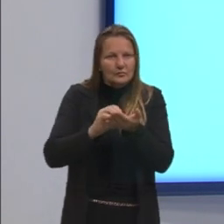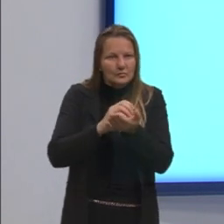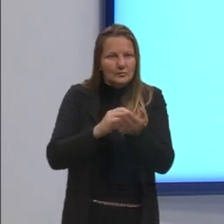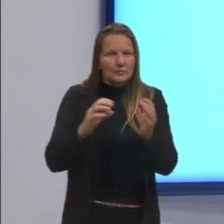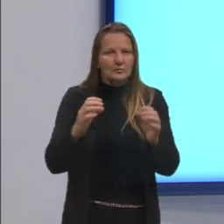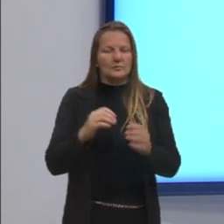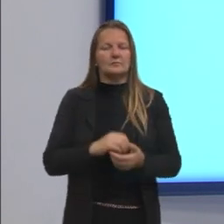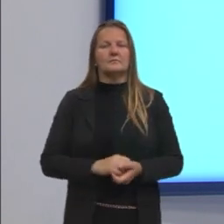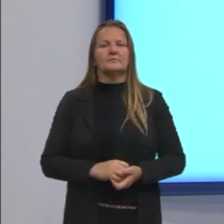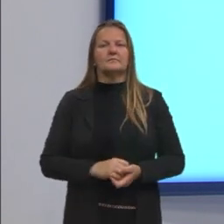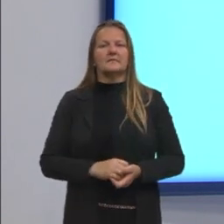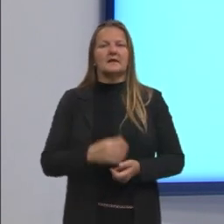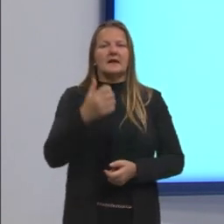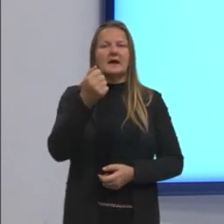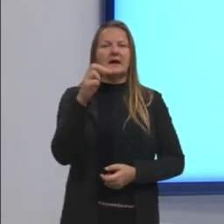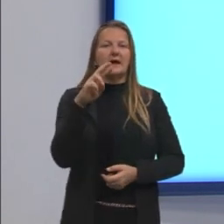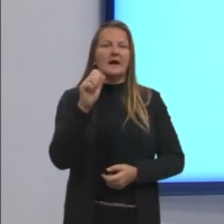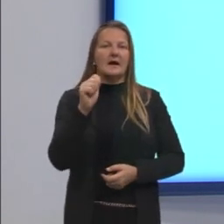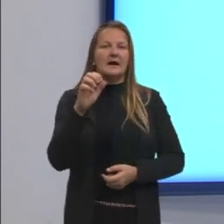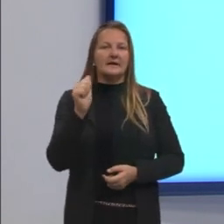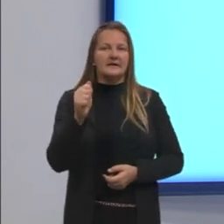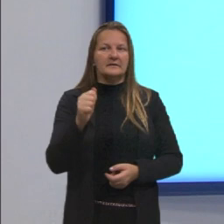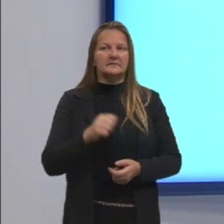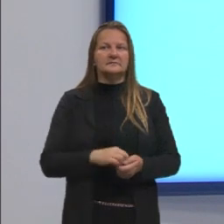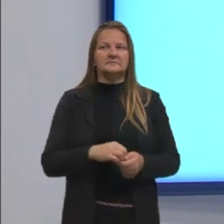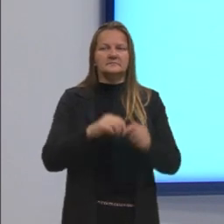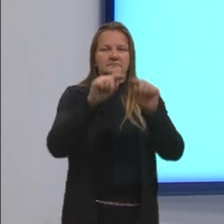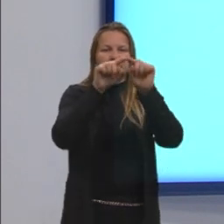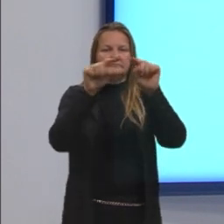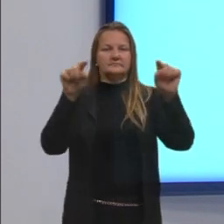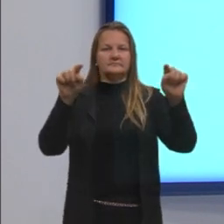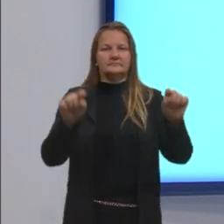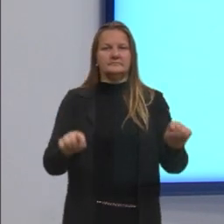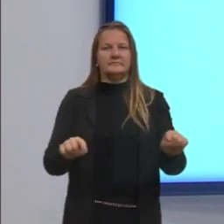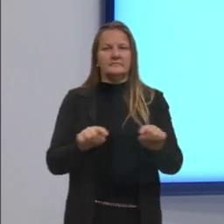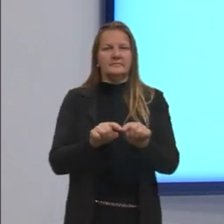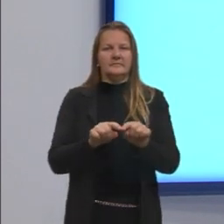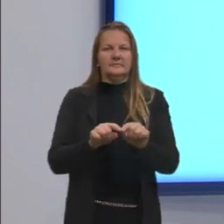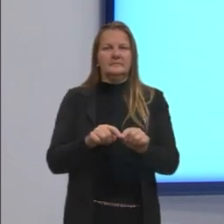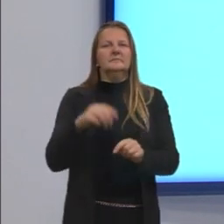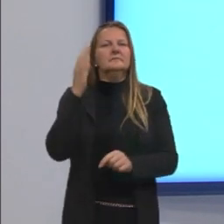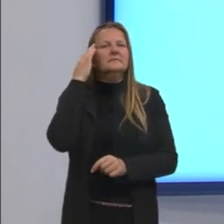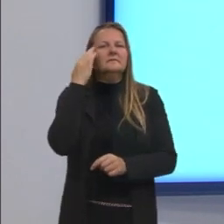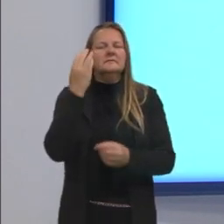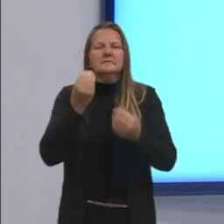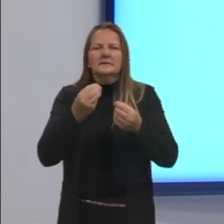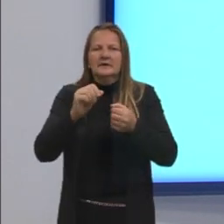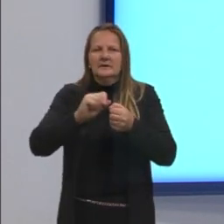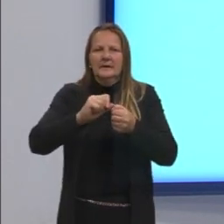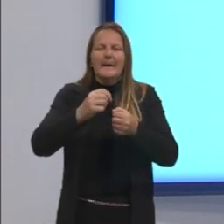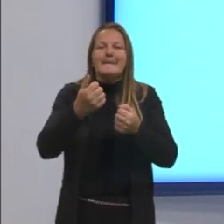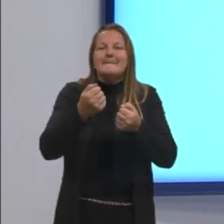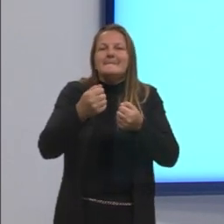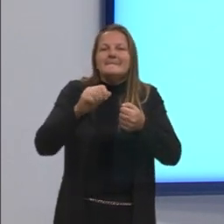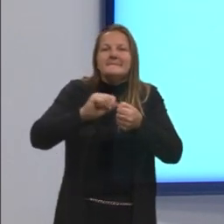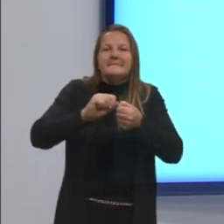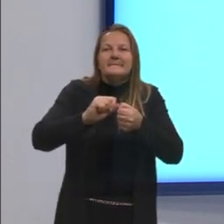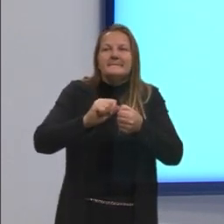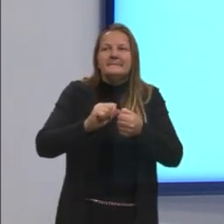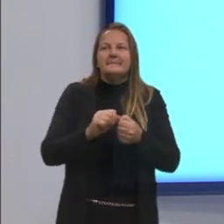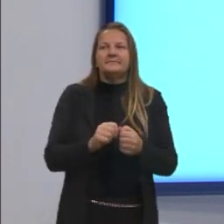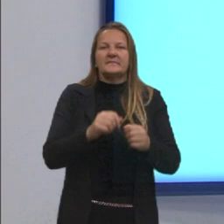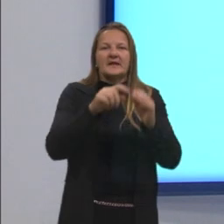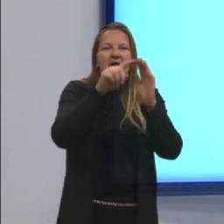nós falamos em área a primeira figura é um quadrado e nós sabemos que a área do quadrado é simplesmente